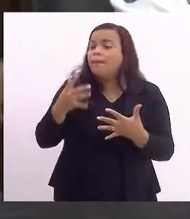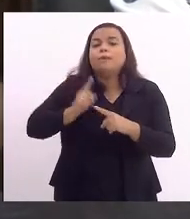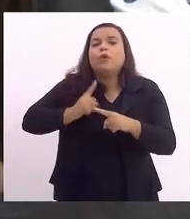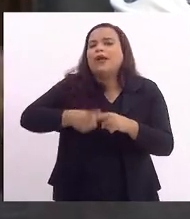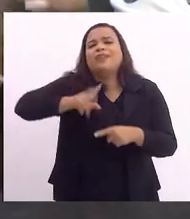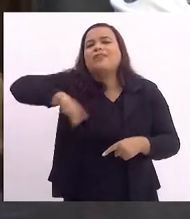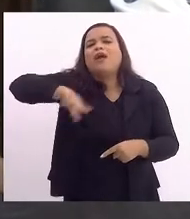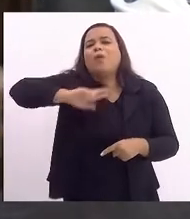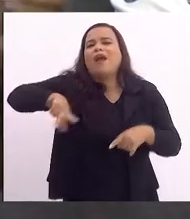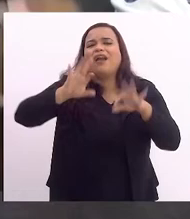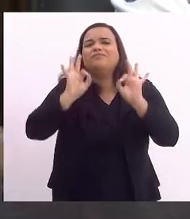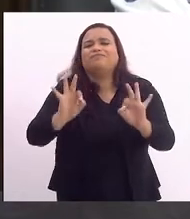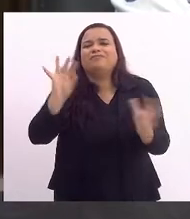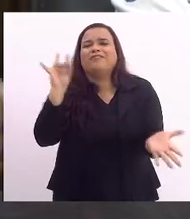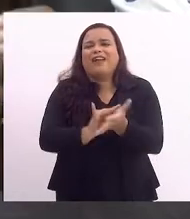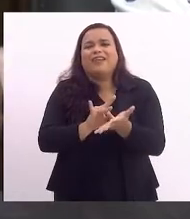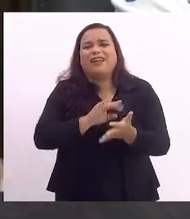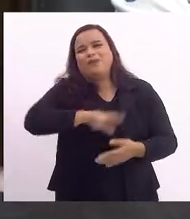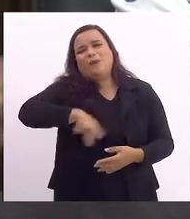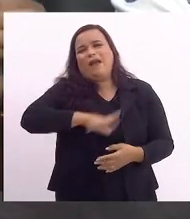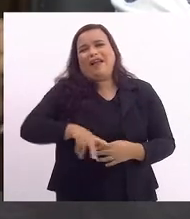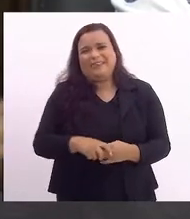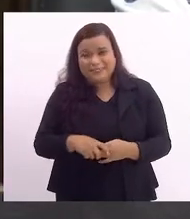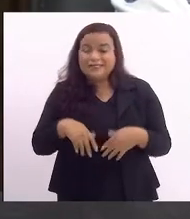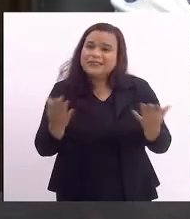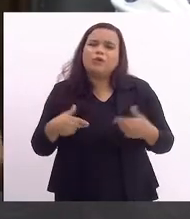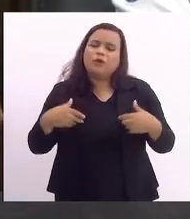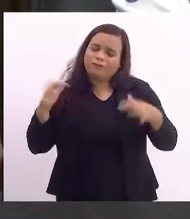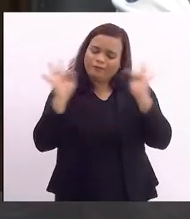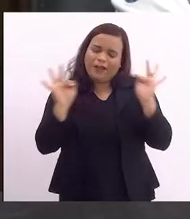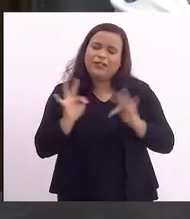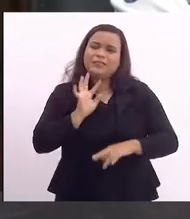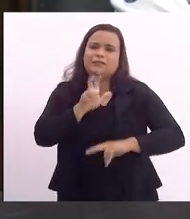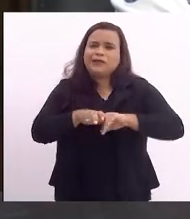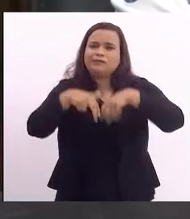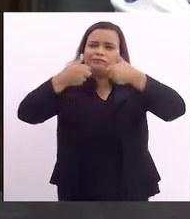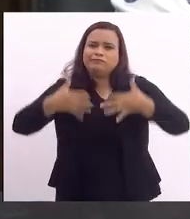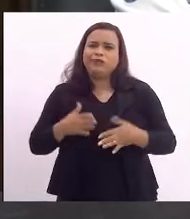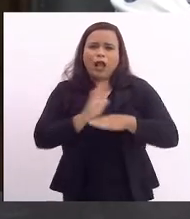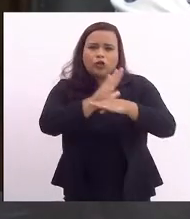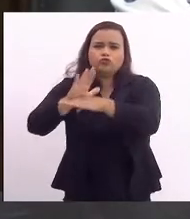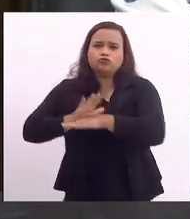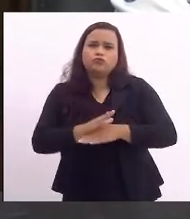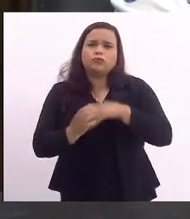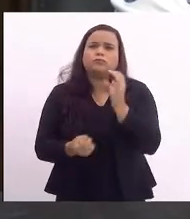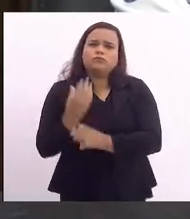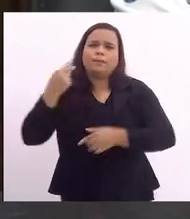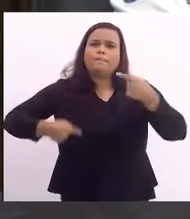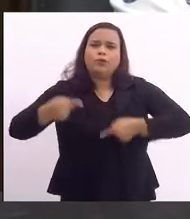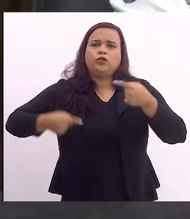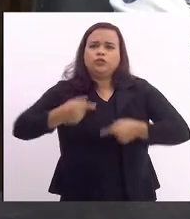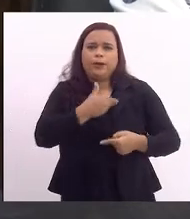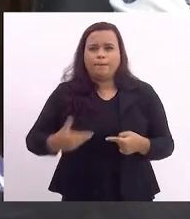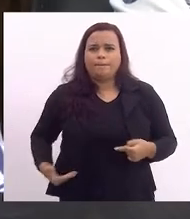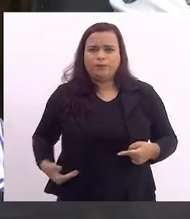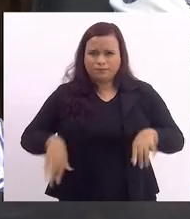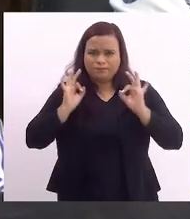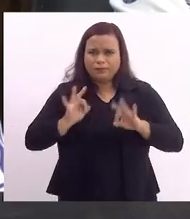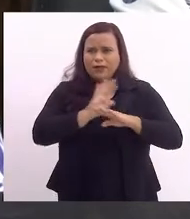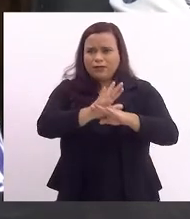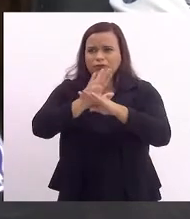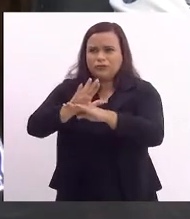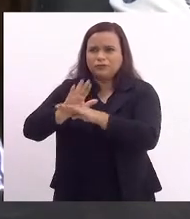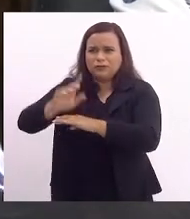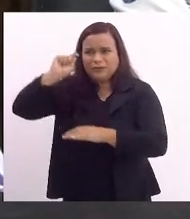as verdadeiras pessoas que precisam estar construindo políticas públicas efetivas para a garantia de liberdade do povo preto. Estou me estendendo